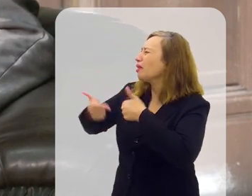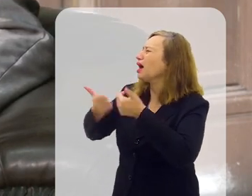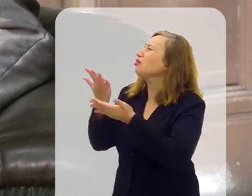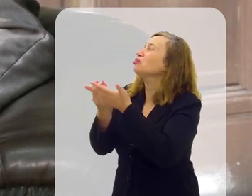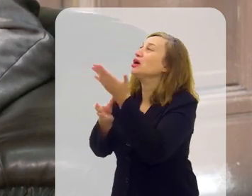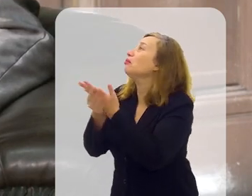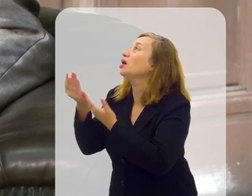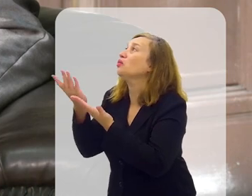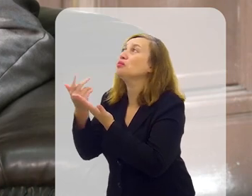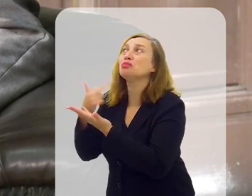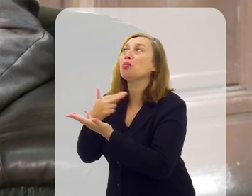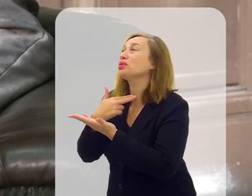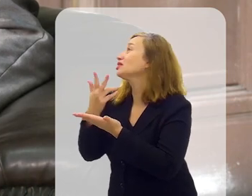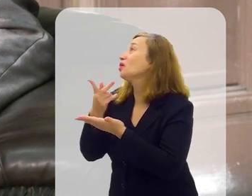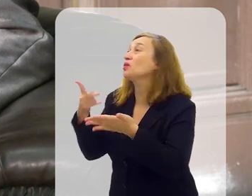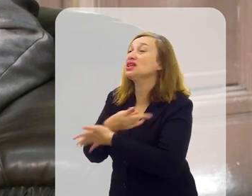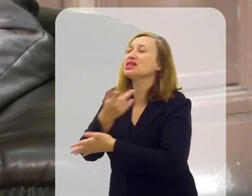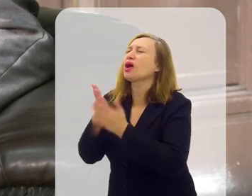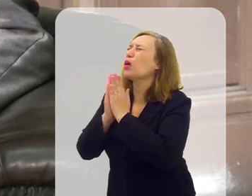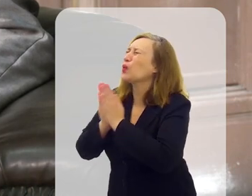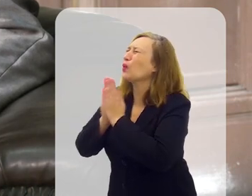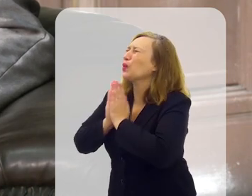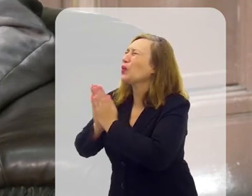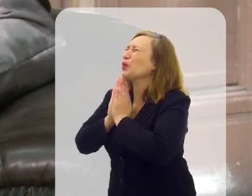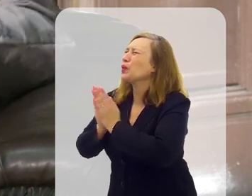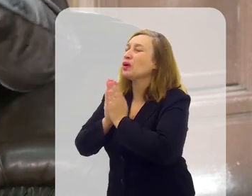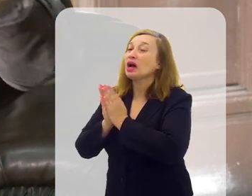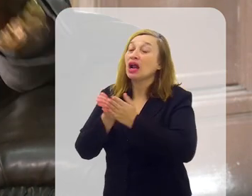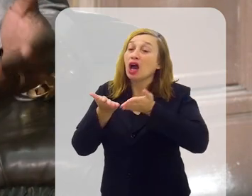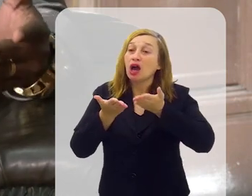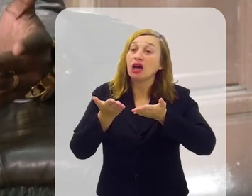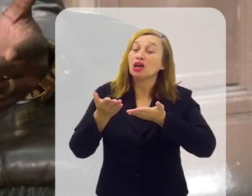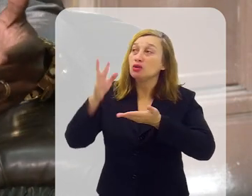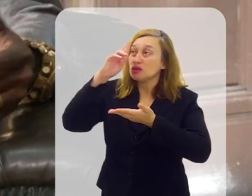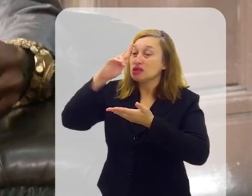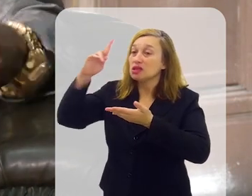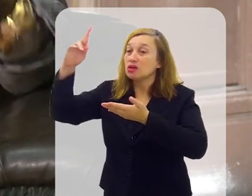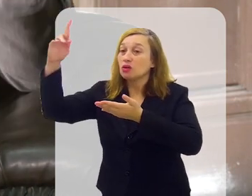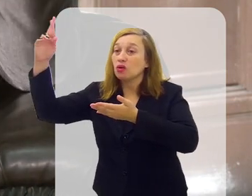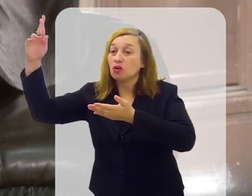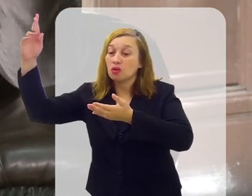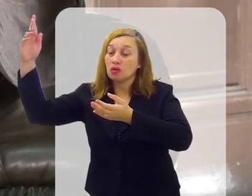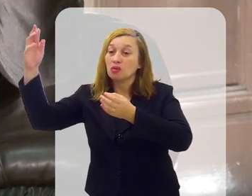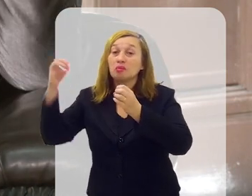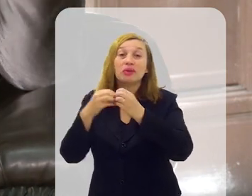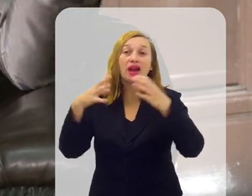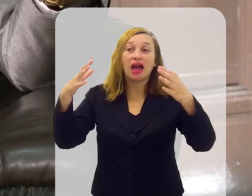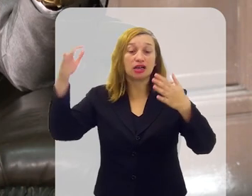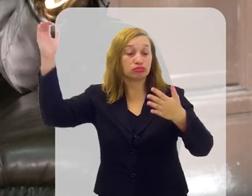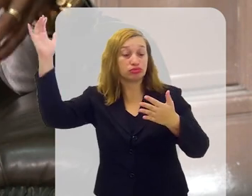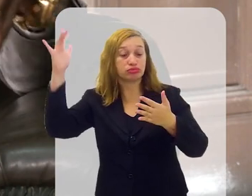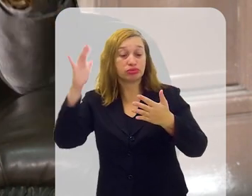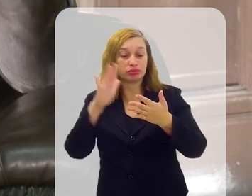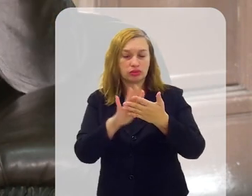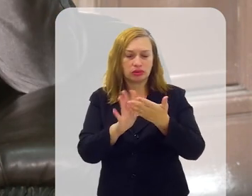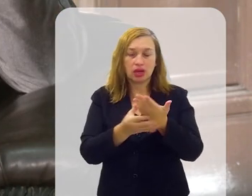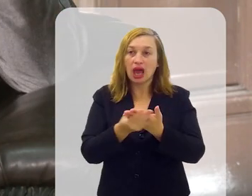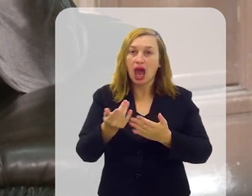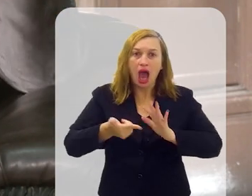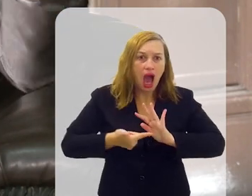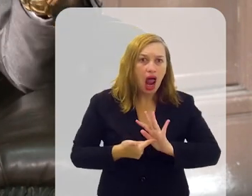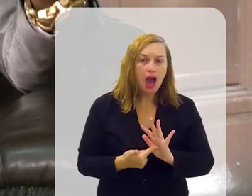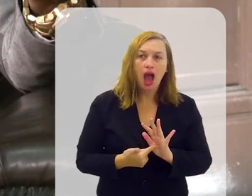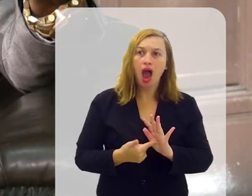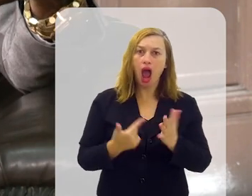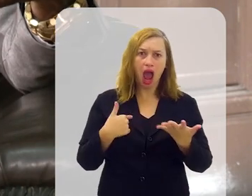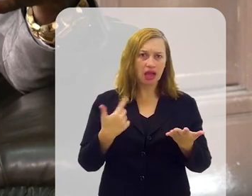mãos, eu não posso, isso não pode acontecer. E começou a orar e ela começou a tratar. E olha, Júlio, incrivelmente, ela me